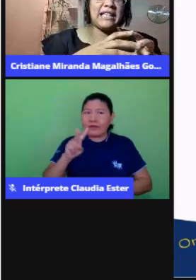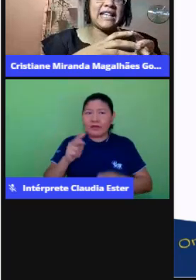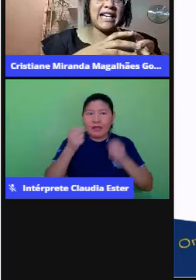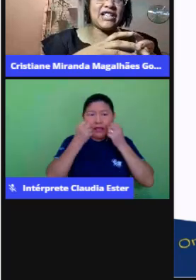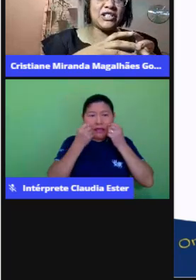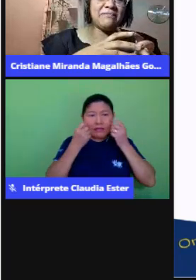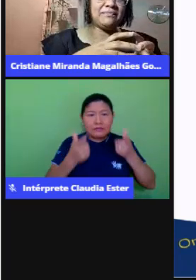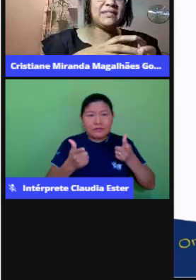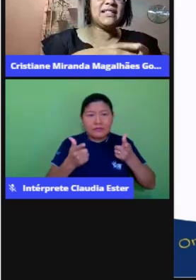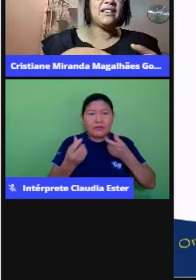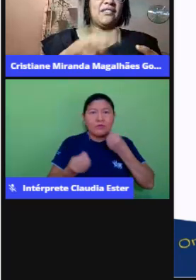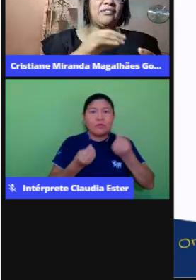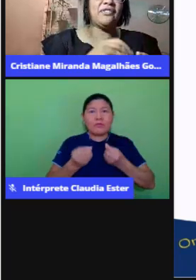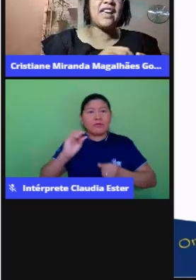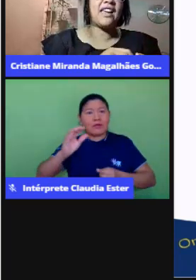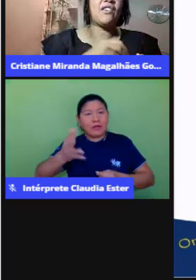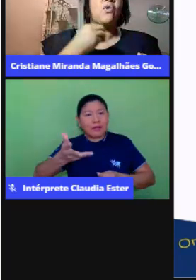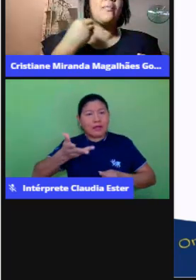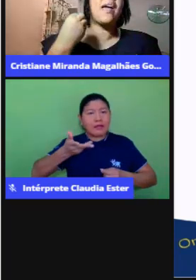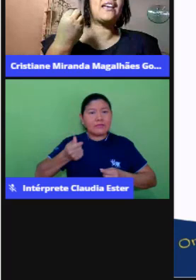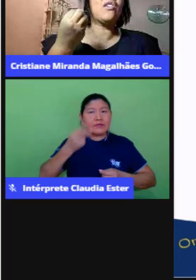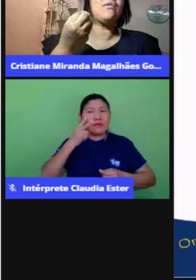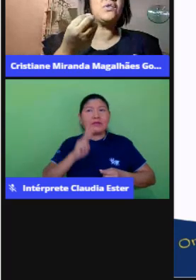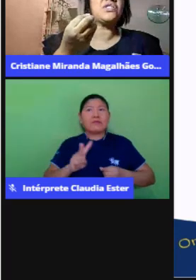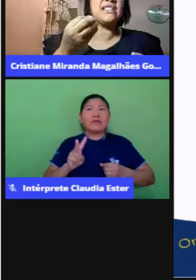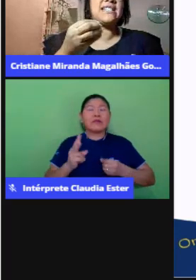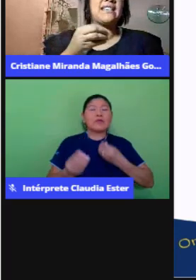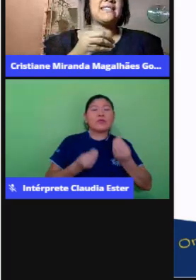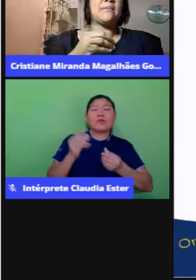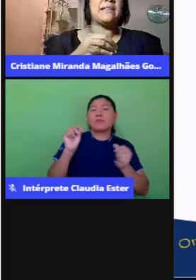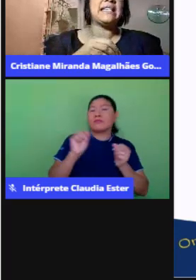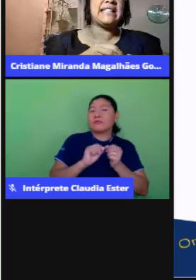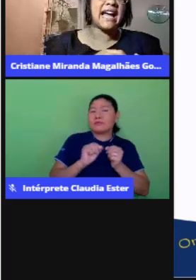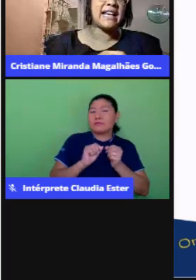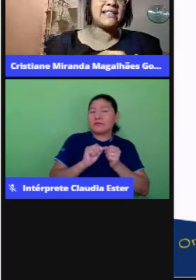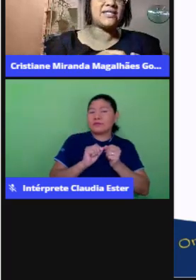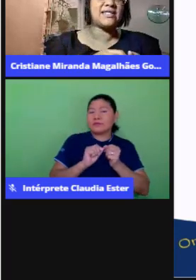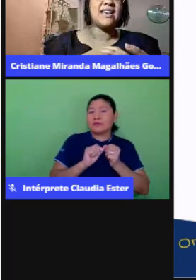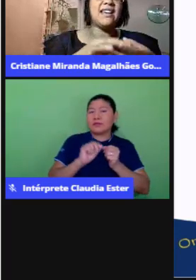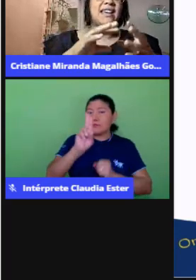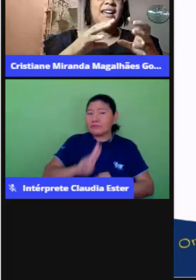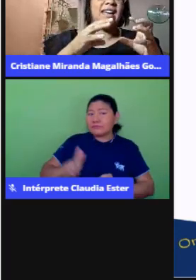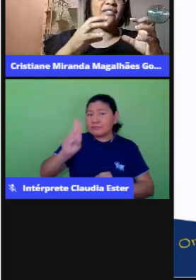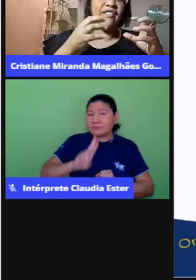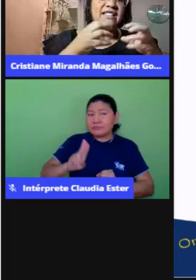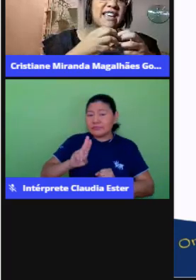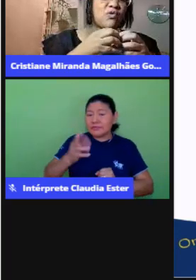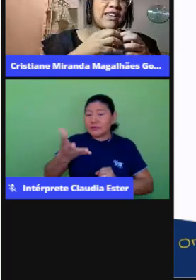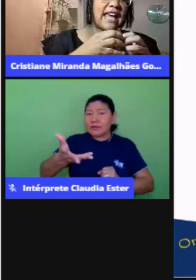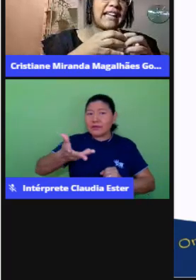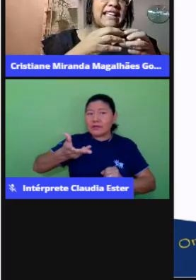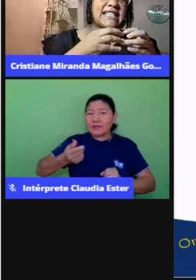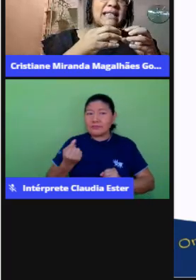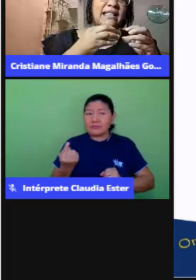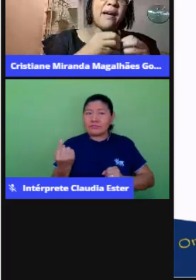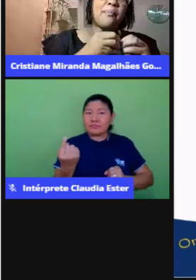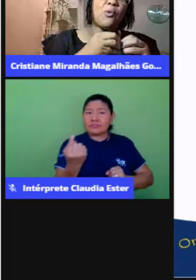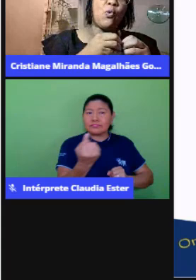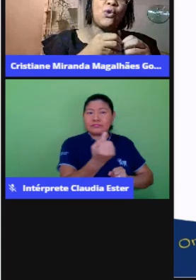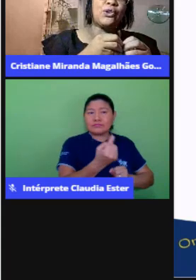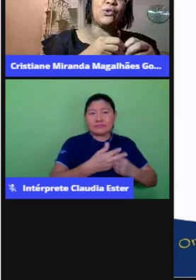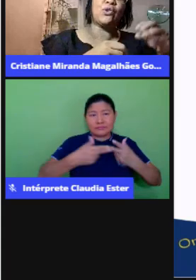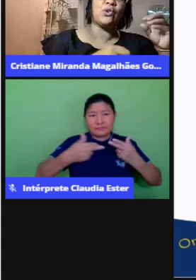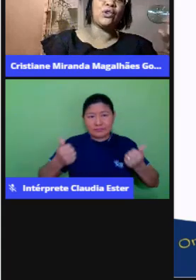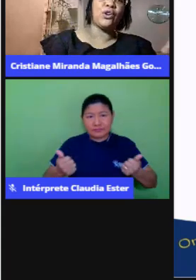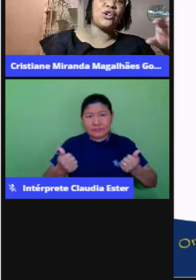a habilidade, ver como é que eu vou utilizar essas habilidades, fazer com que ela, nesse